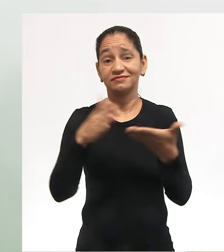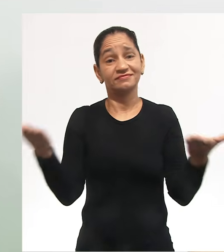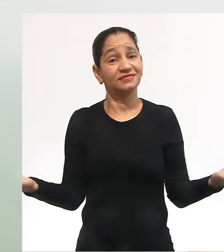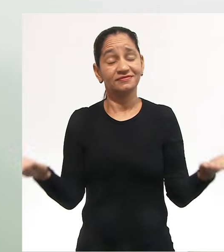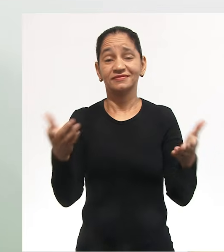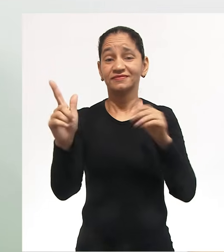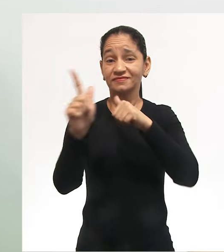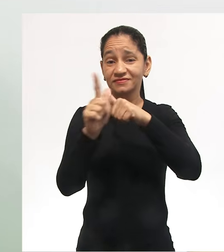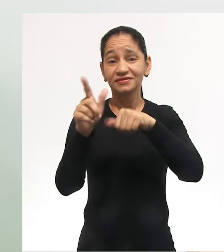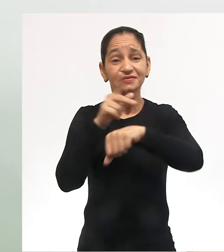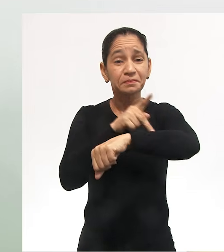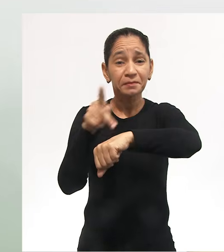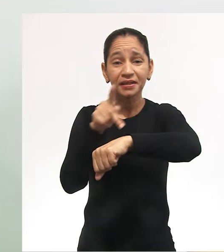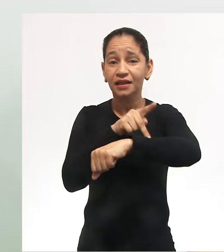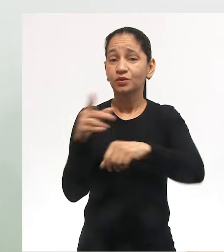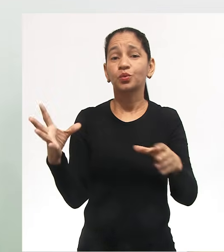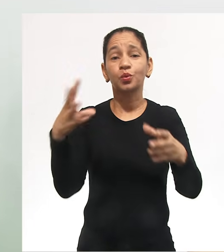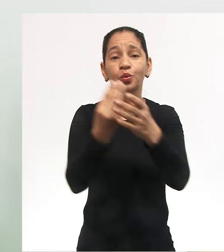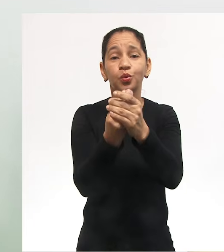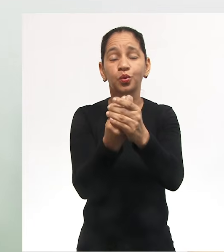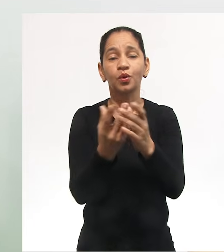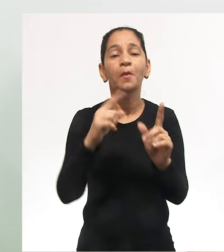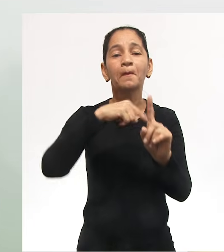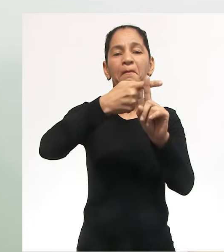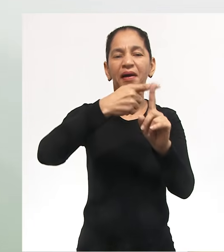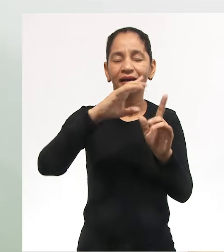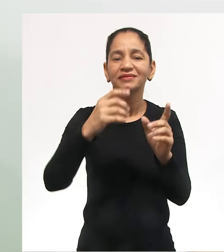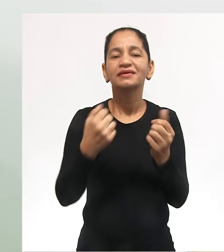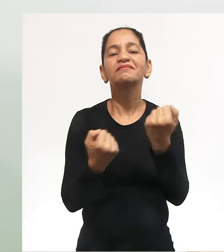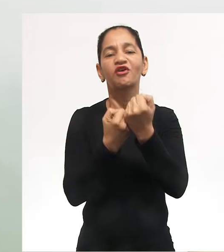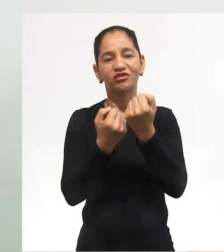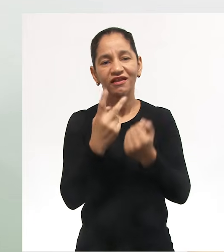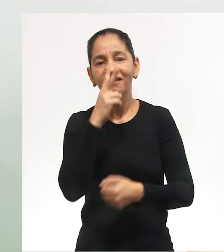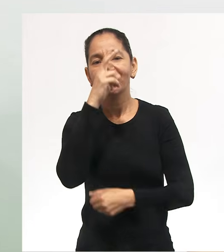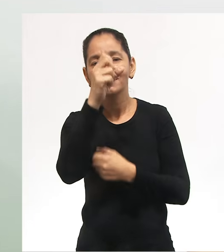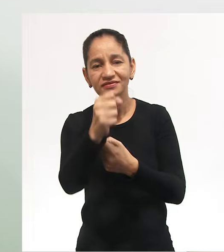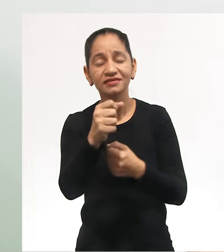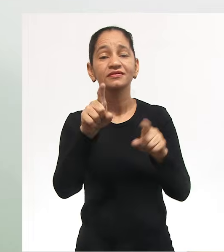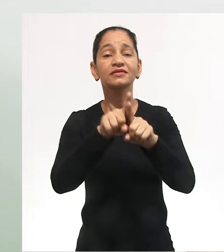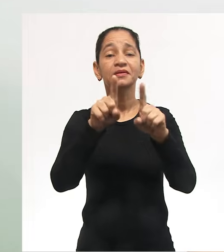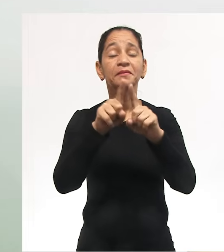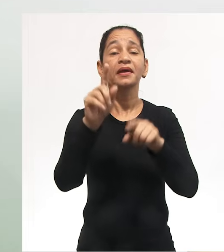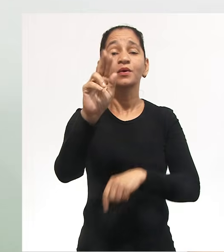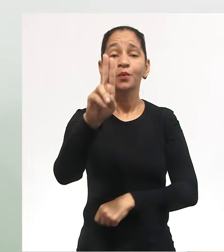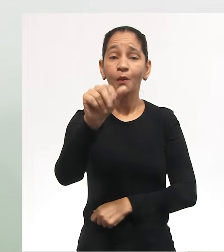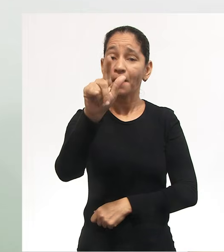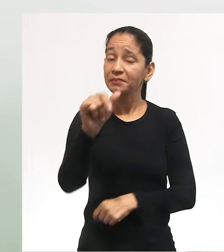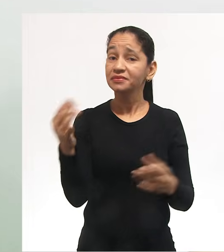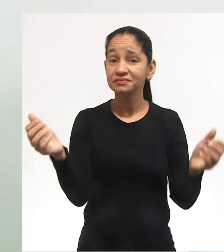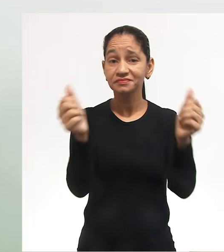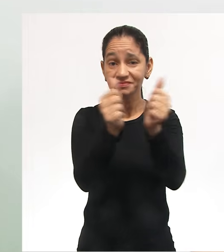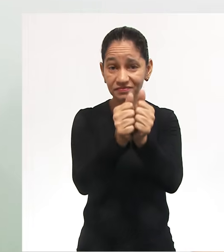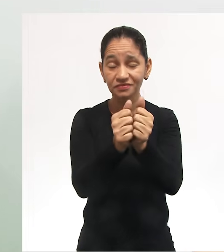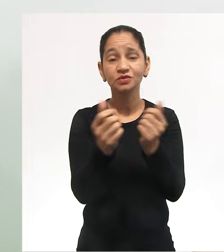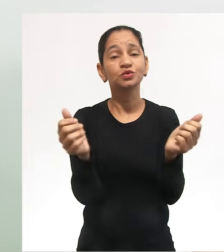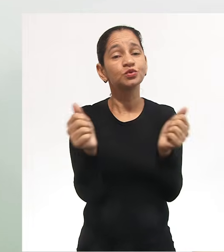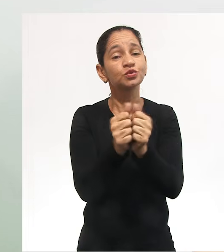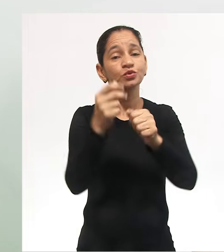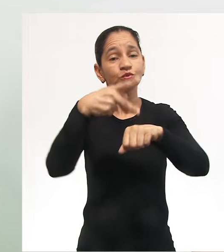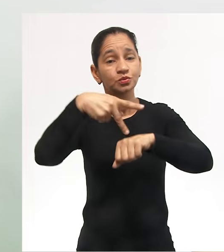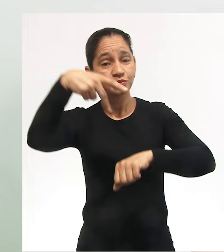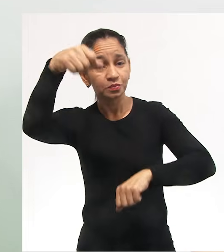especial porque a licenciatura em pedagogia também está somando aqui juntamente, e a Universidade Aberta, junto com